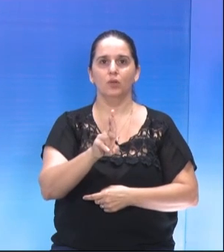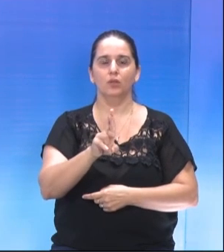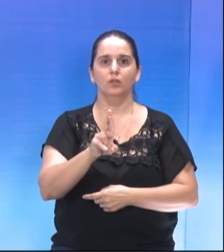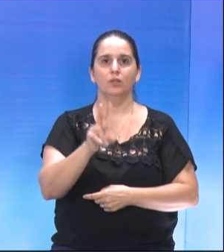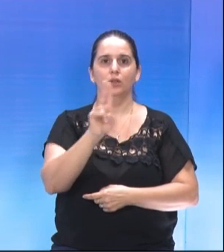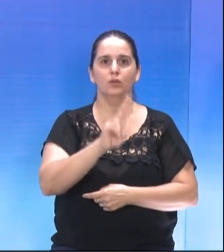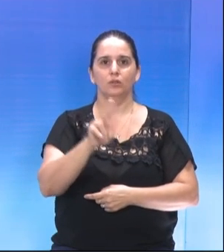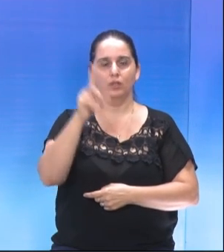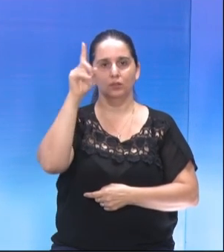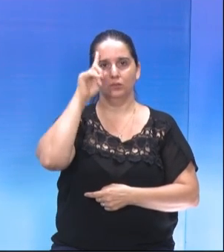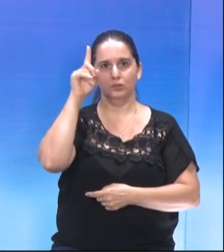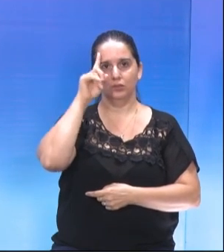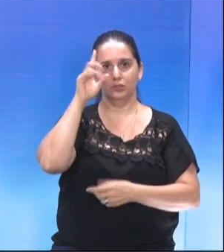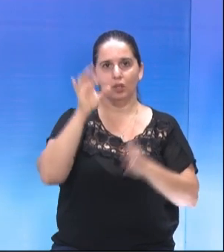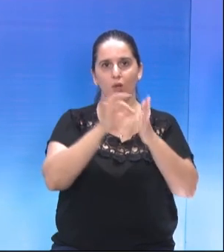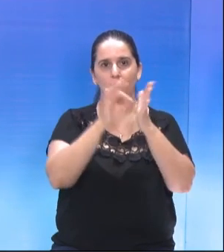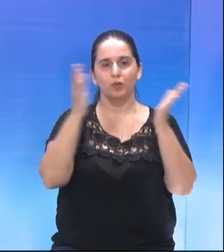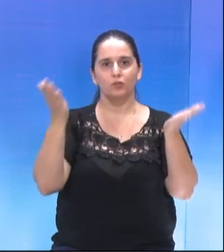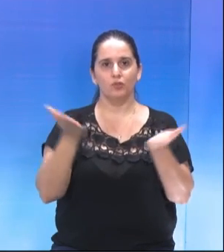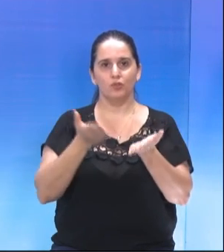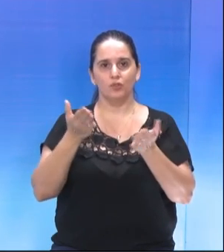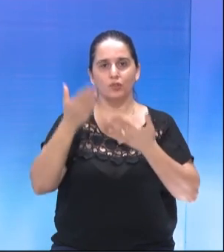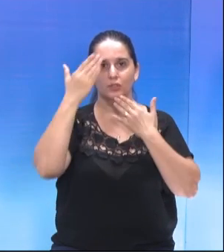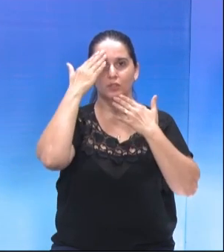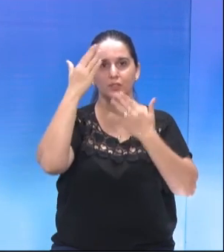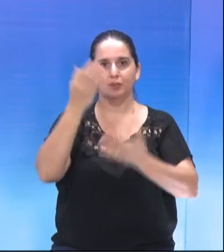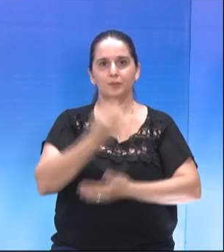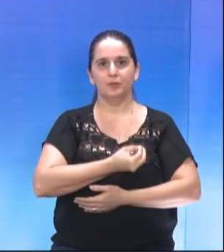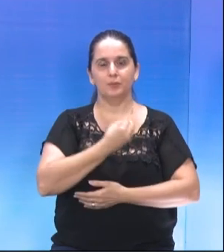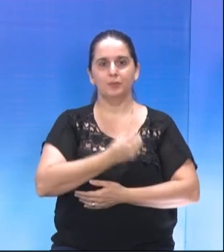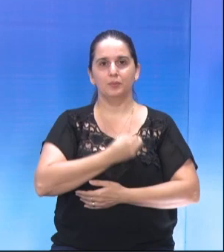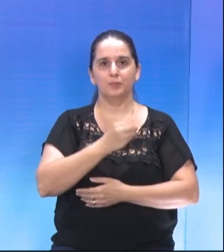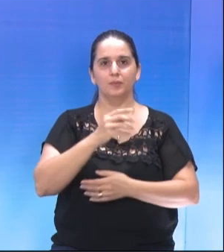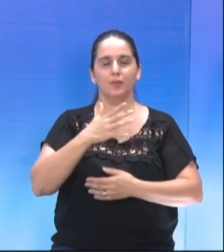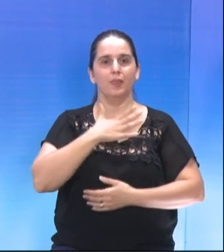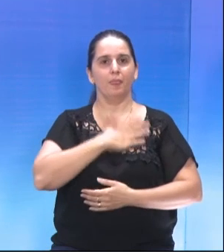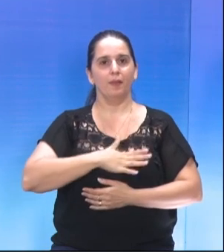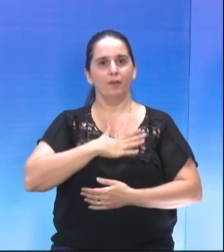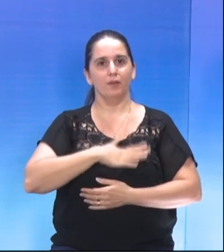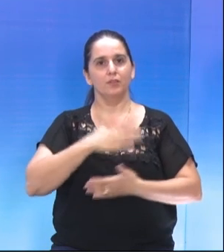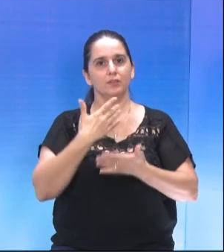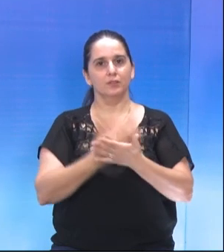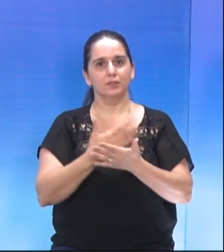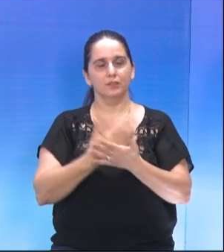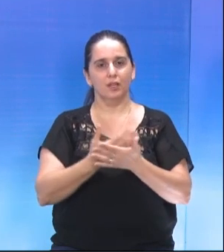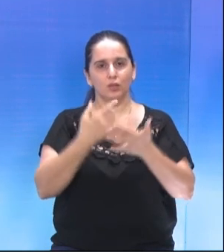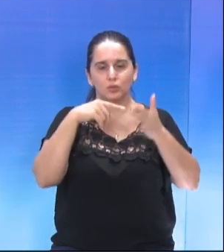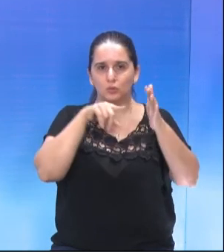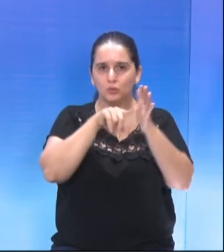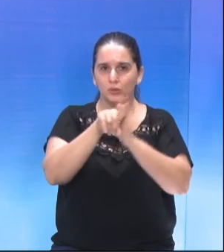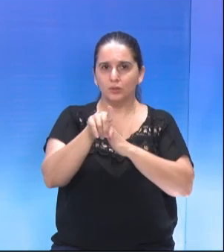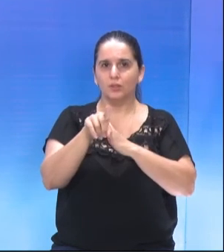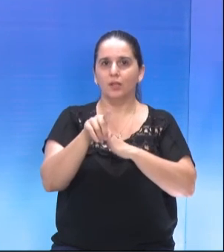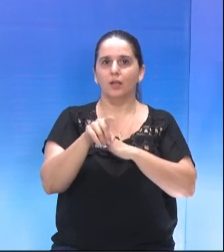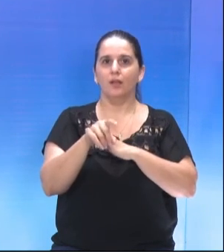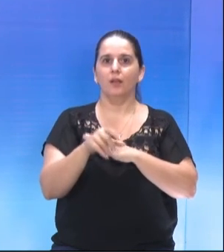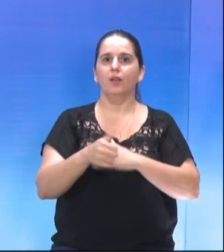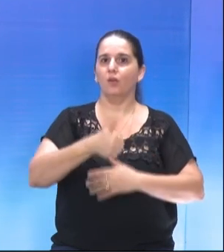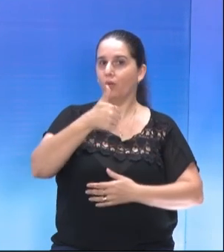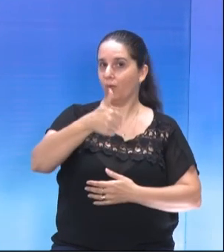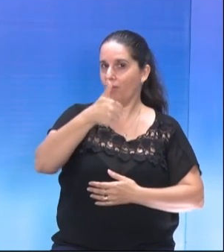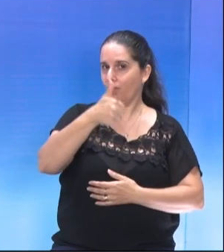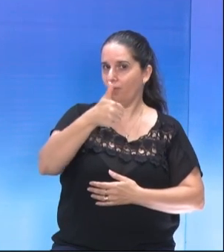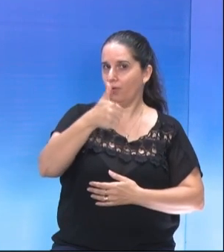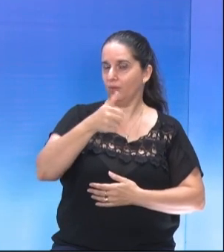utilitária. Portanto, fica aqui a nossa dica de hoje. Agradecemos a sua participação, espero que você goste das nossas aulas, estude, dê um